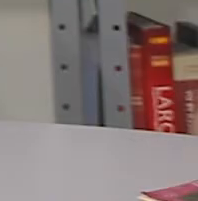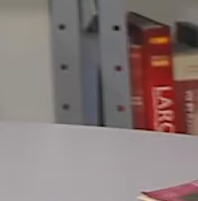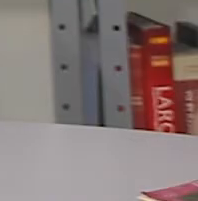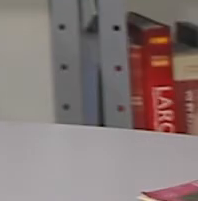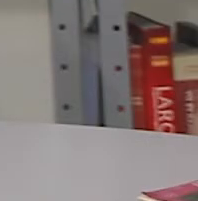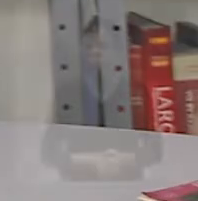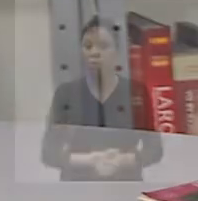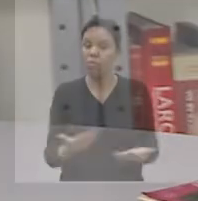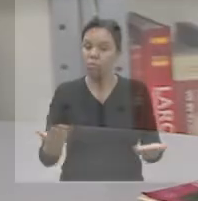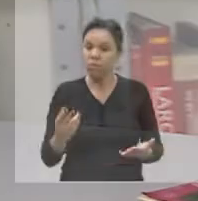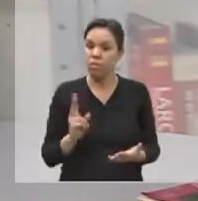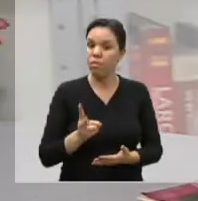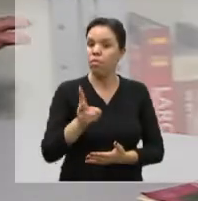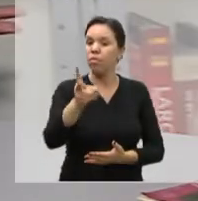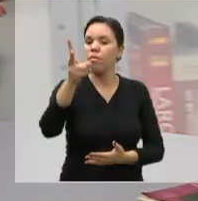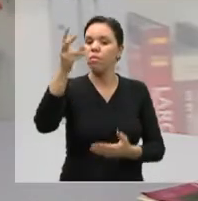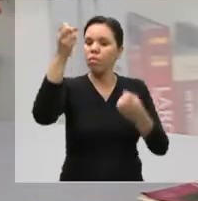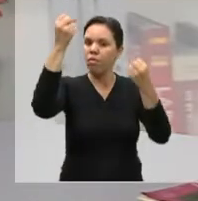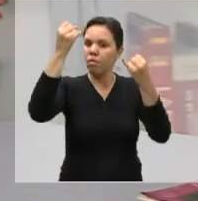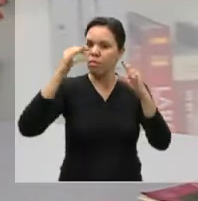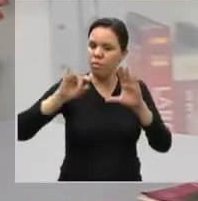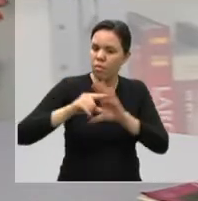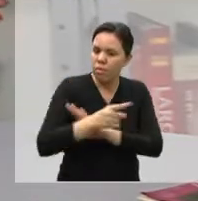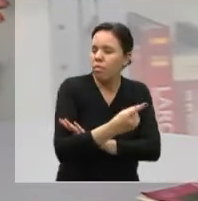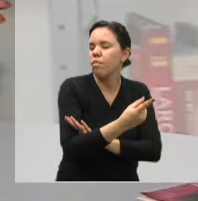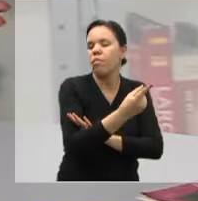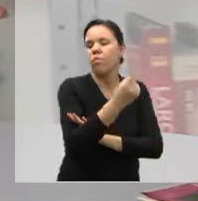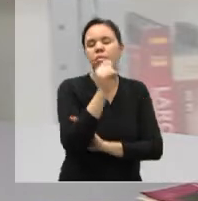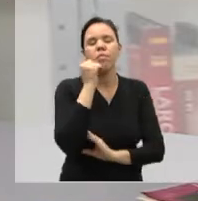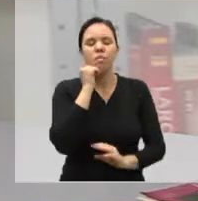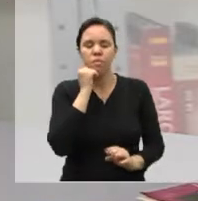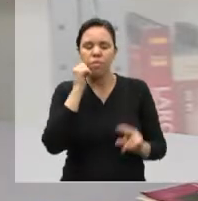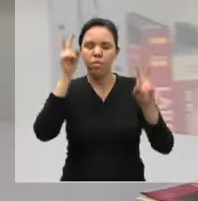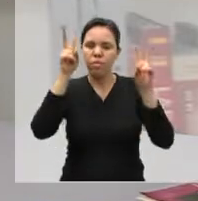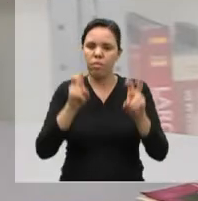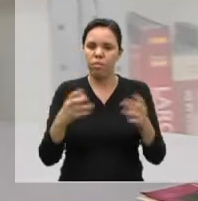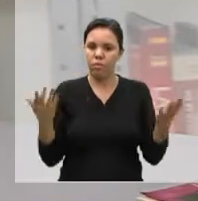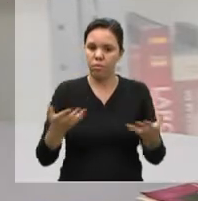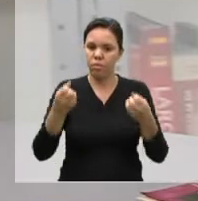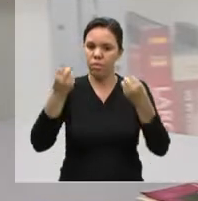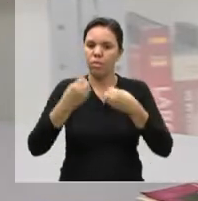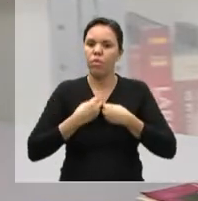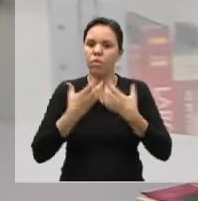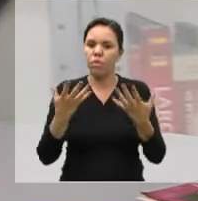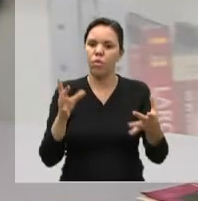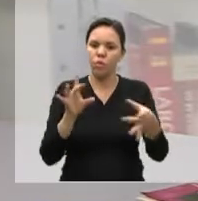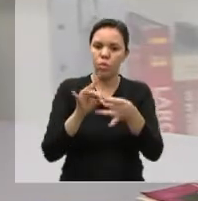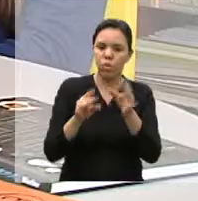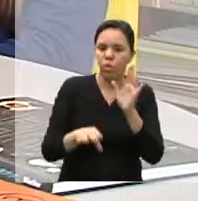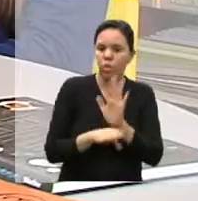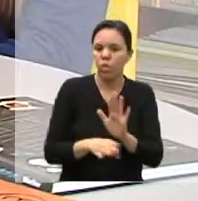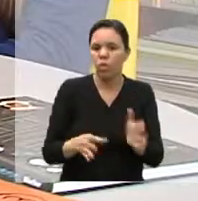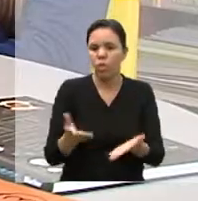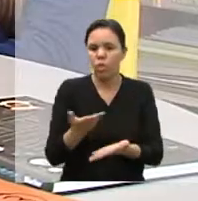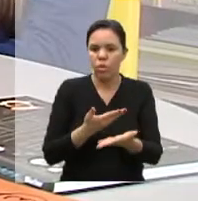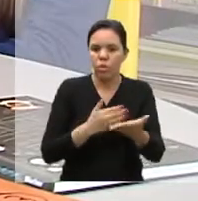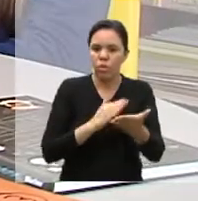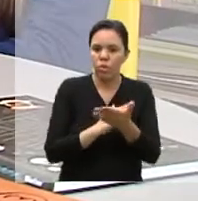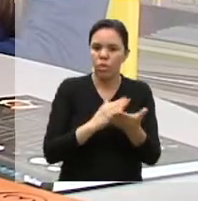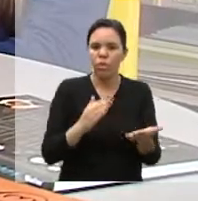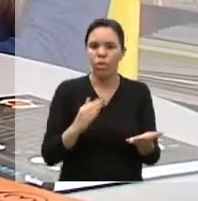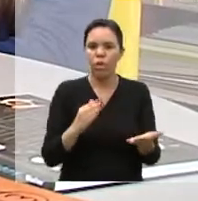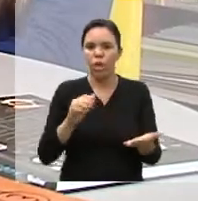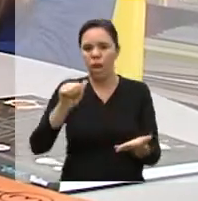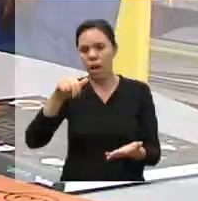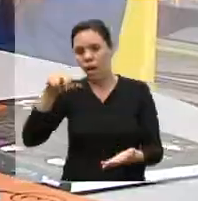Olha, a gente vai continuar mergulhando nesse fantástico mundo da ciência e agora eu vou contar com a ajuda da Anne e da